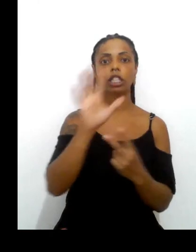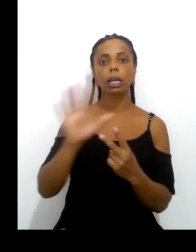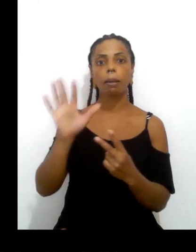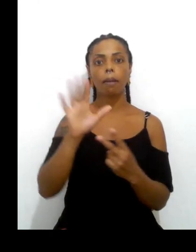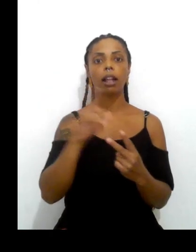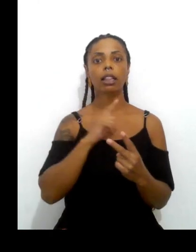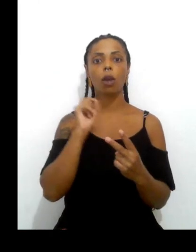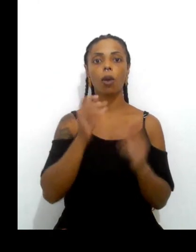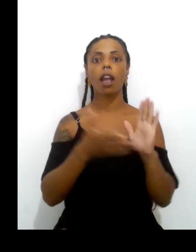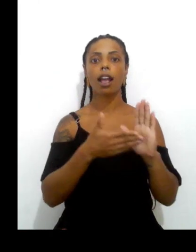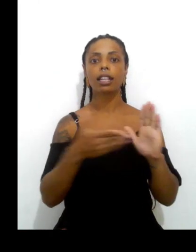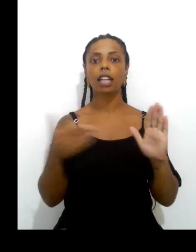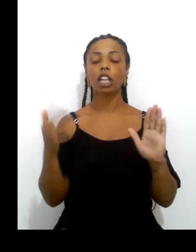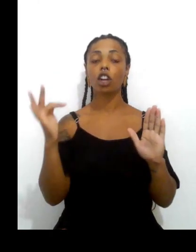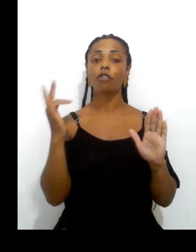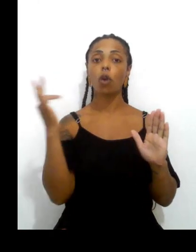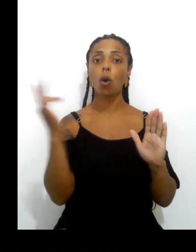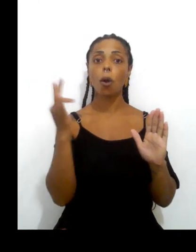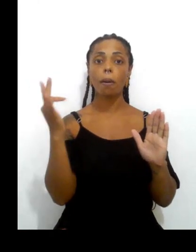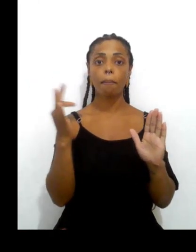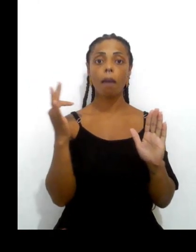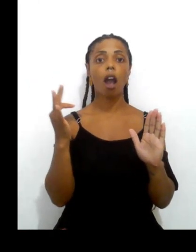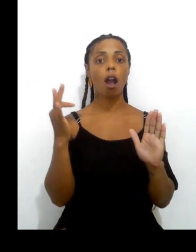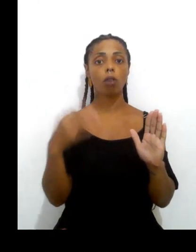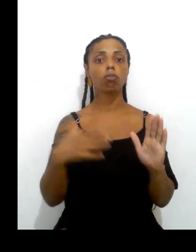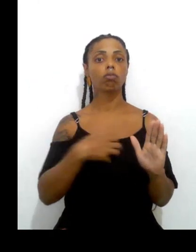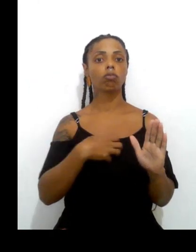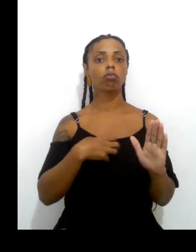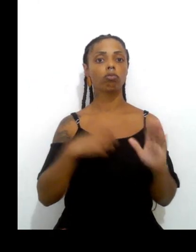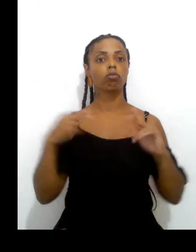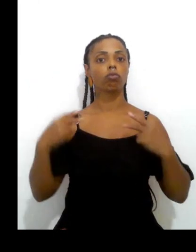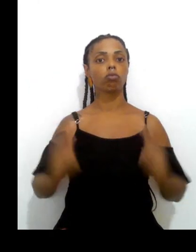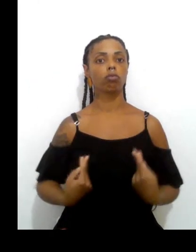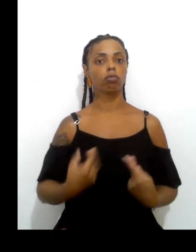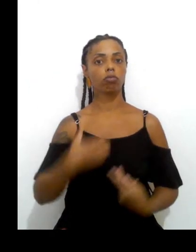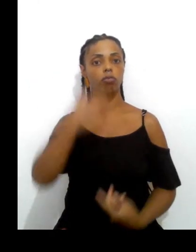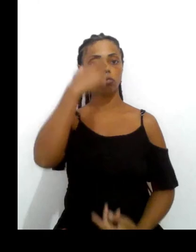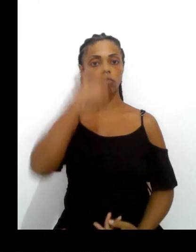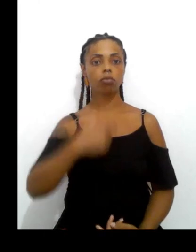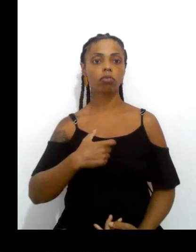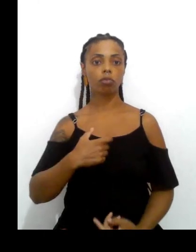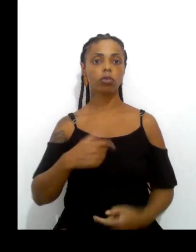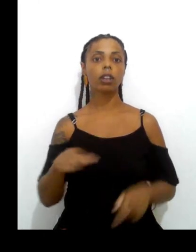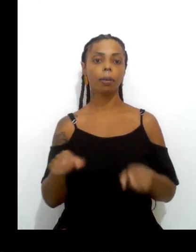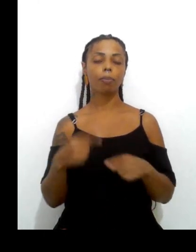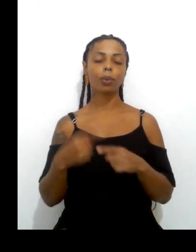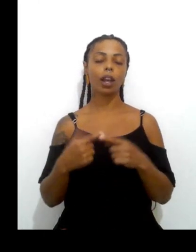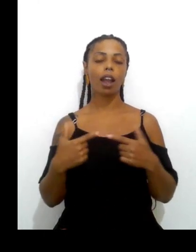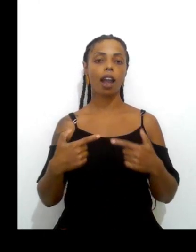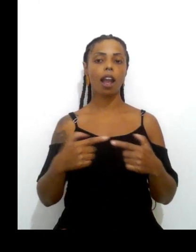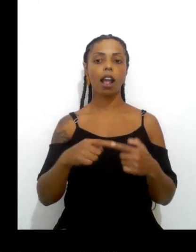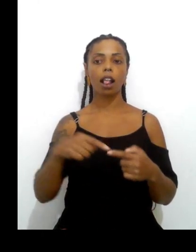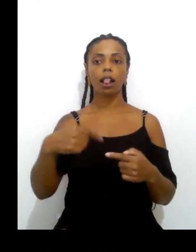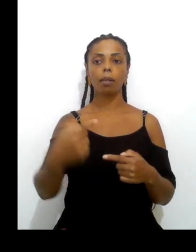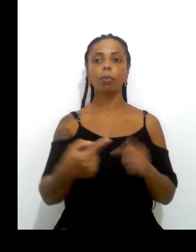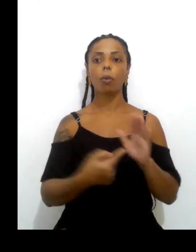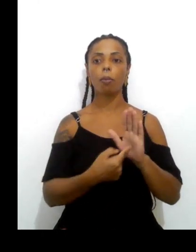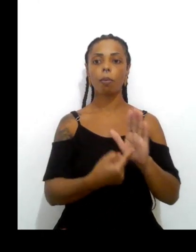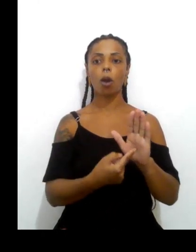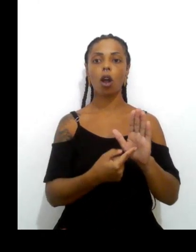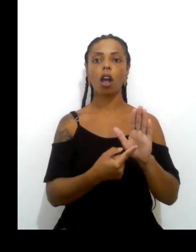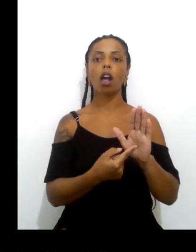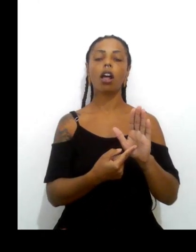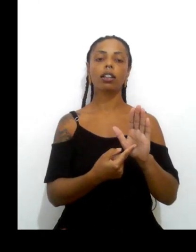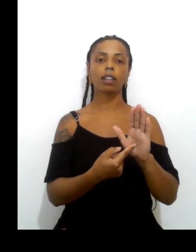formal da própria cidadania como ela aparece no pós-guerra apresentada pela fotografia